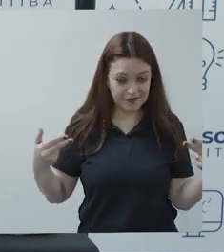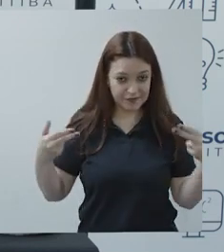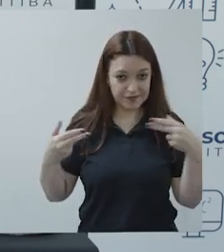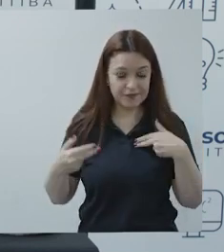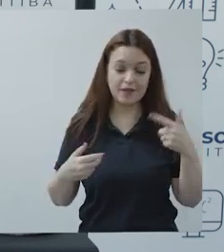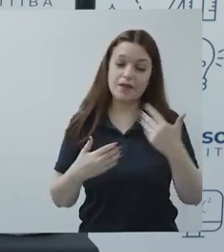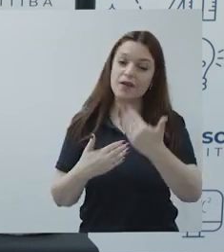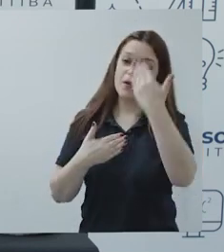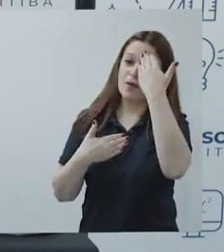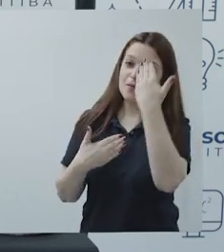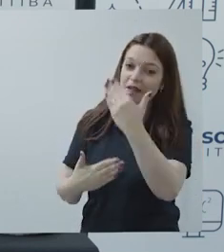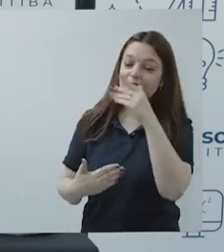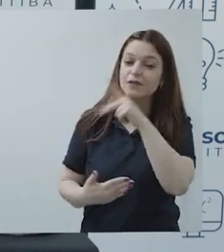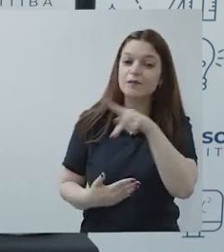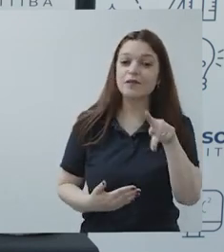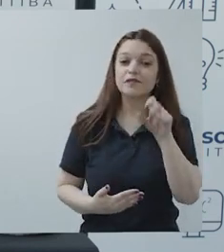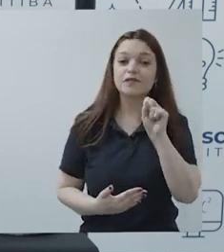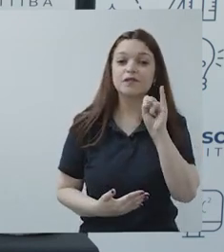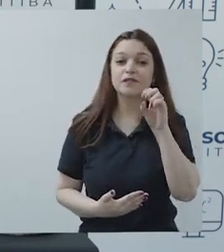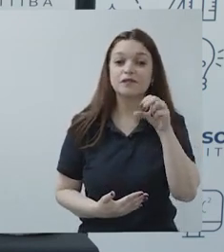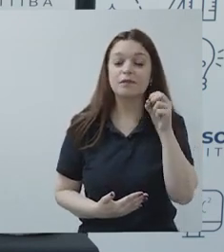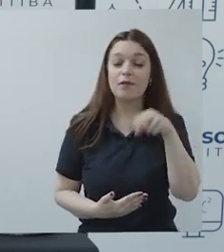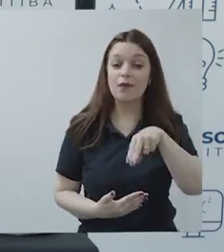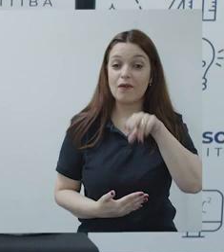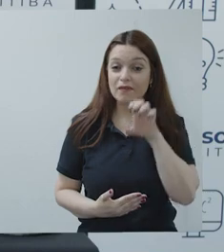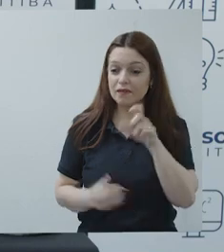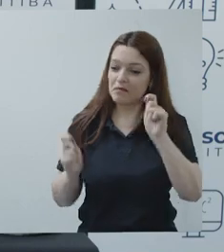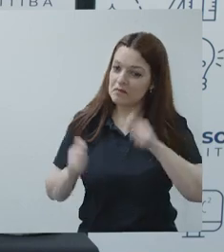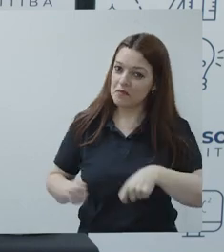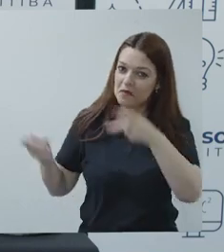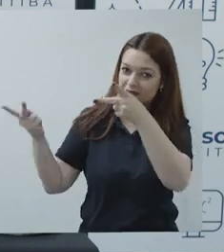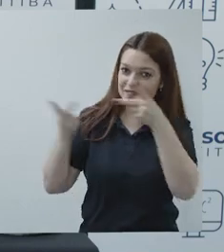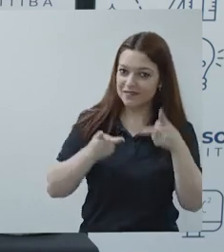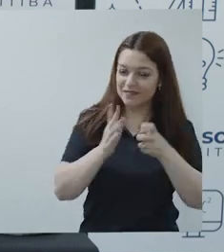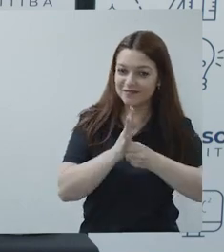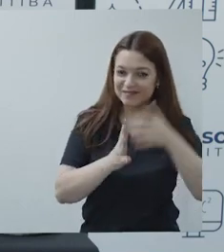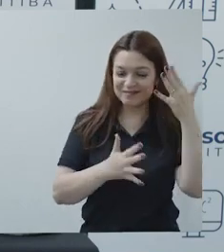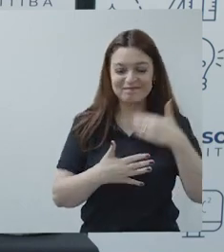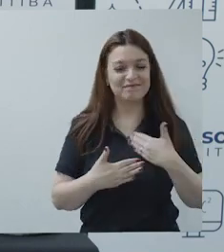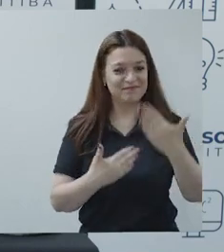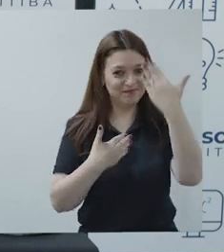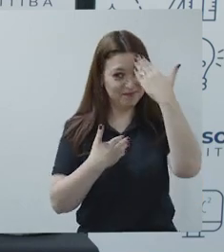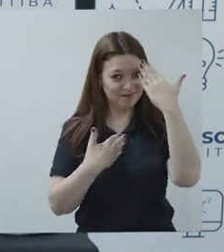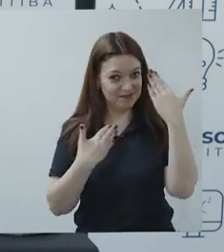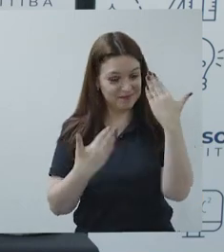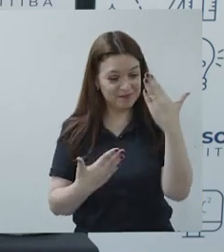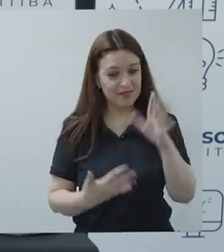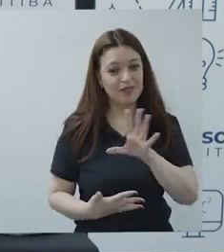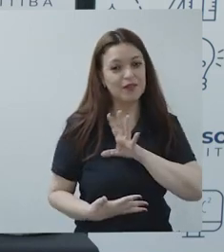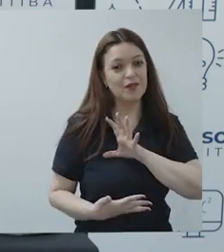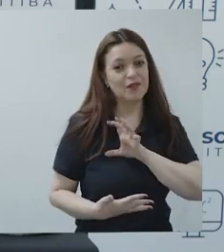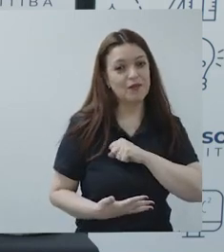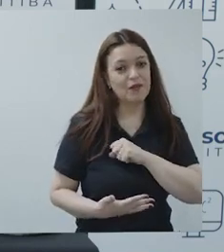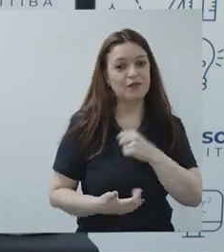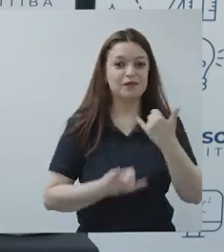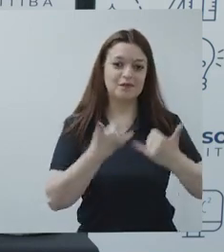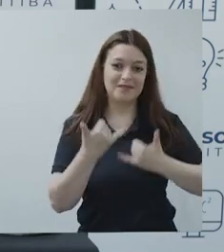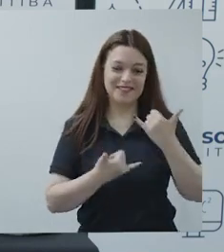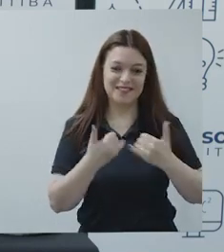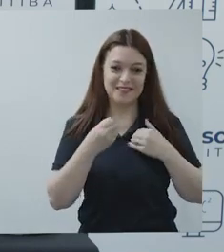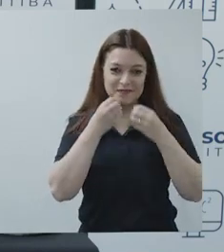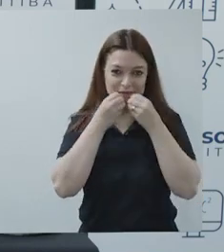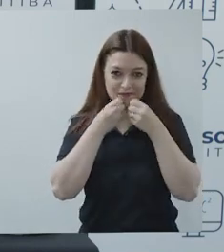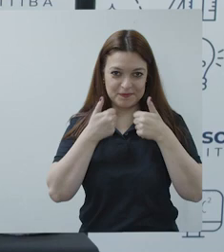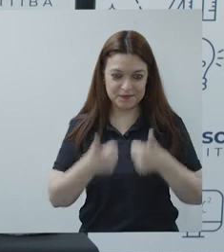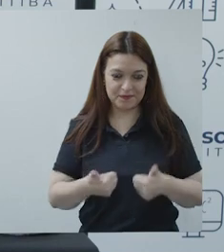novo, agradeço a presença da professora Simone. Volte quantas vezes você quiser, professora Simone. Obrigada. Adoro vir jogar. Muito bem.